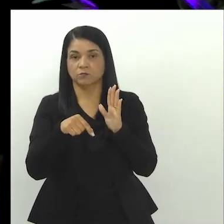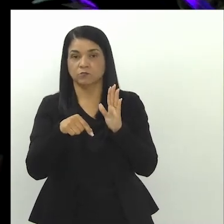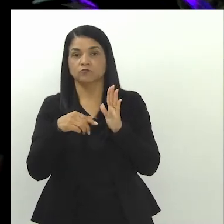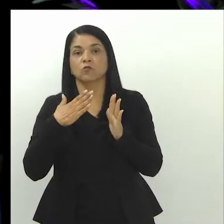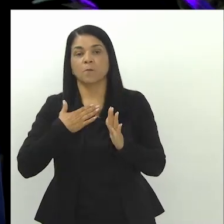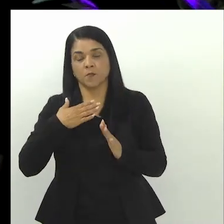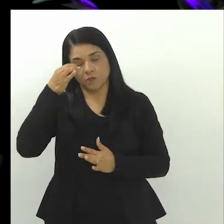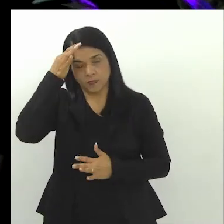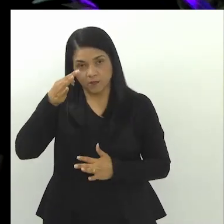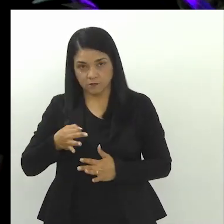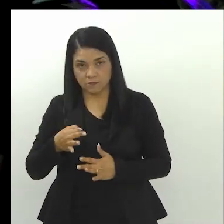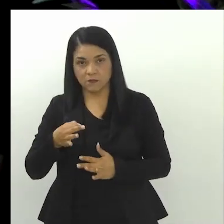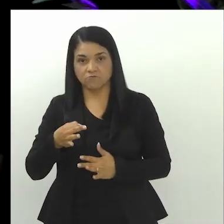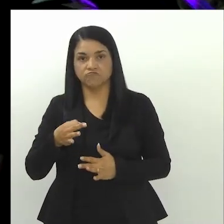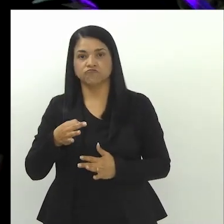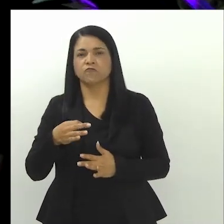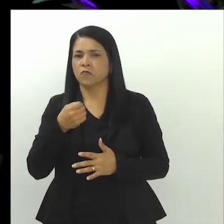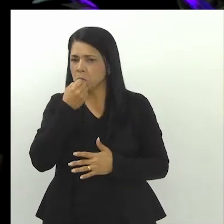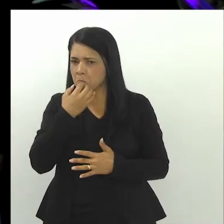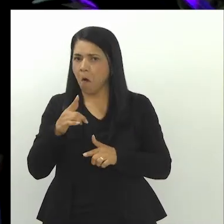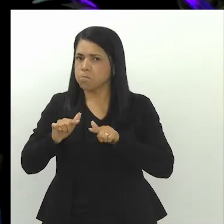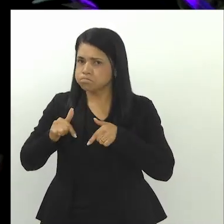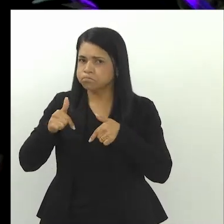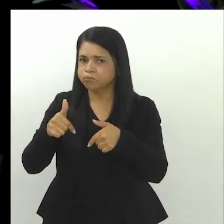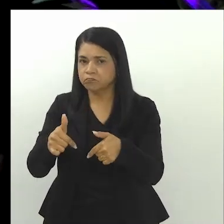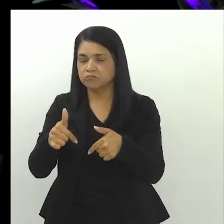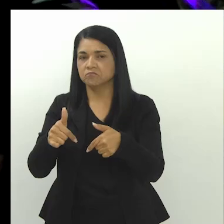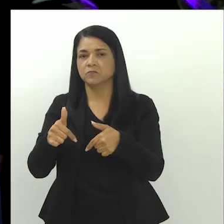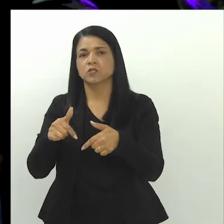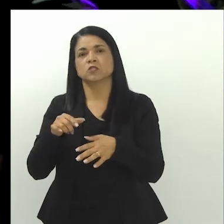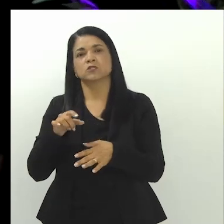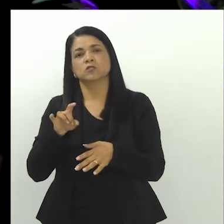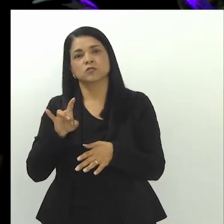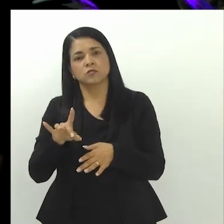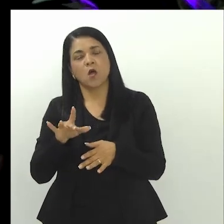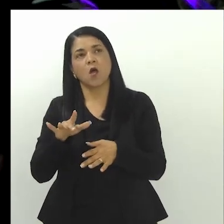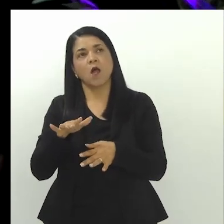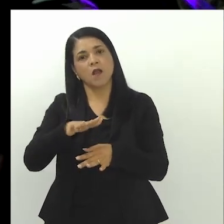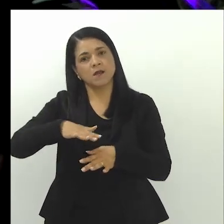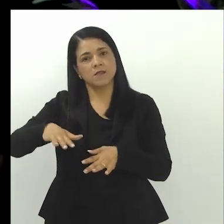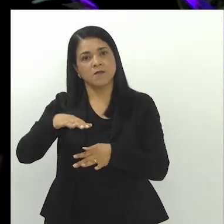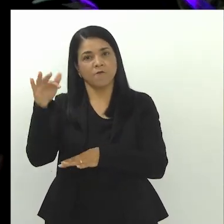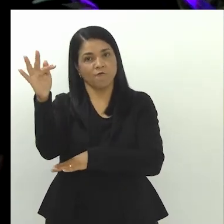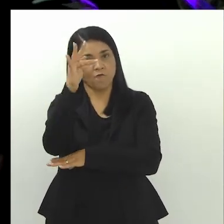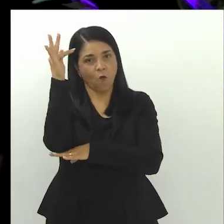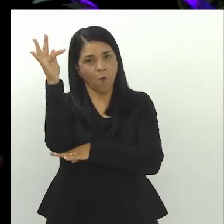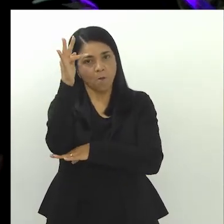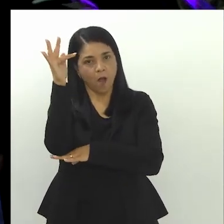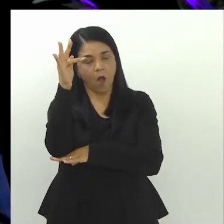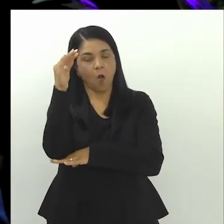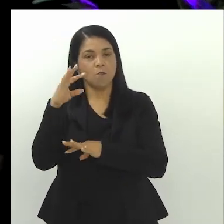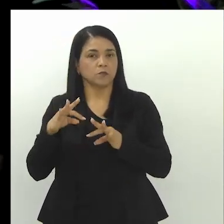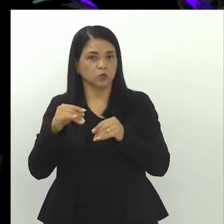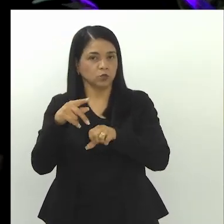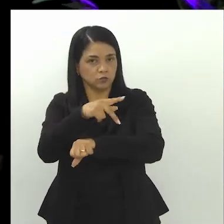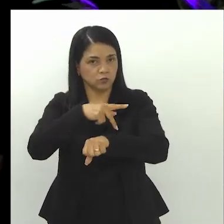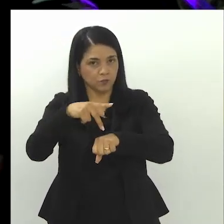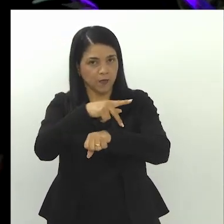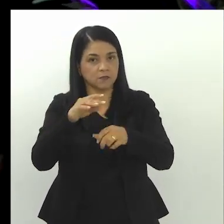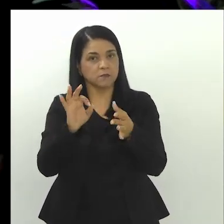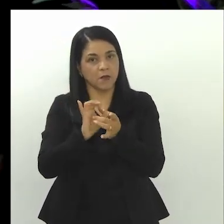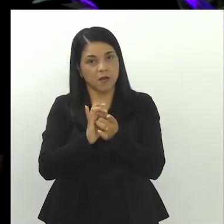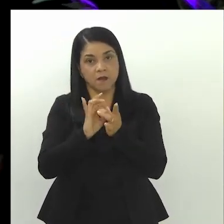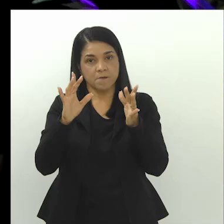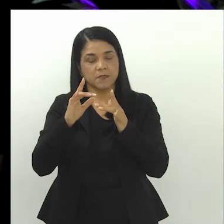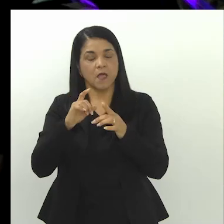atividades autogestionadas, no meu entendimento, foi bastante bem sucedido. Não só ali foi dado um espaço formal para as